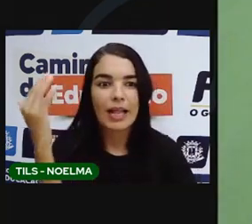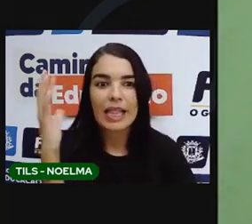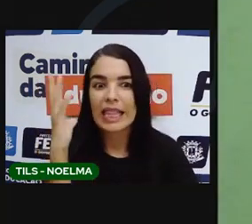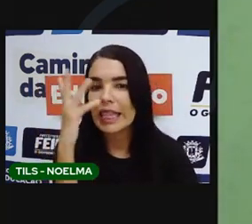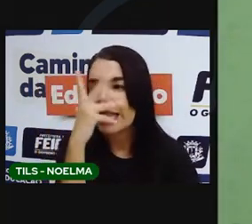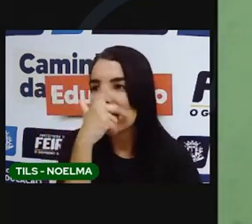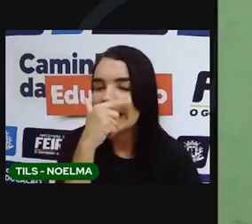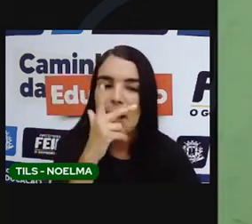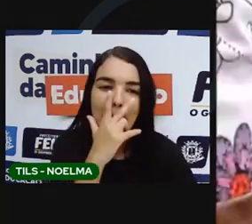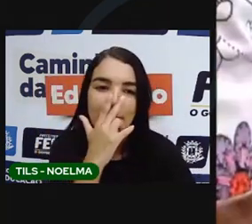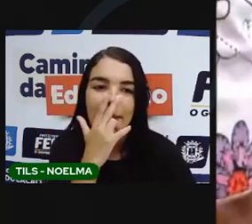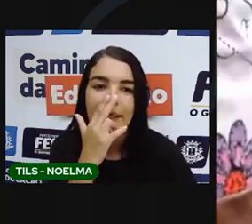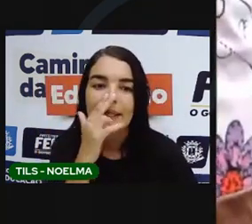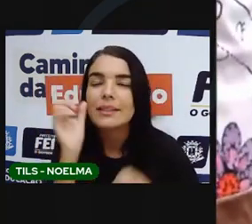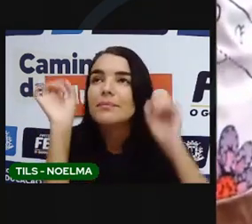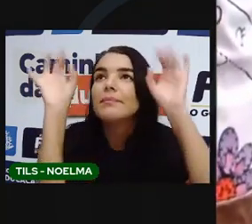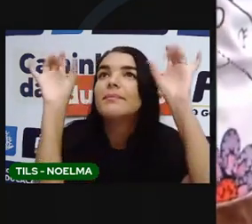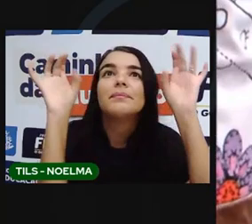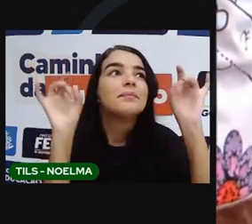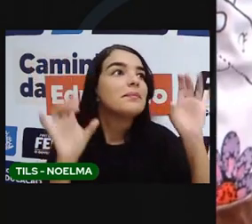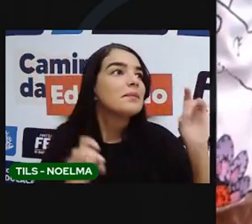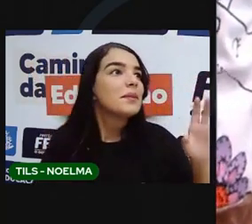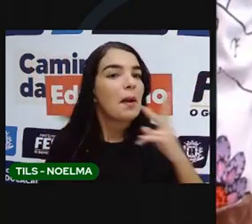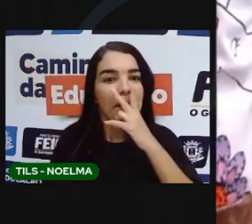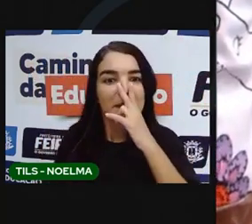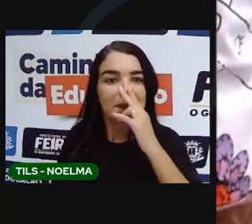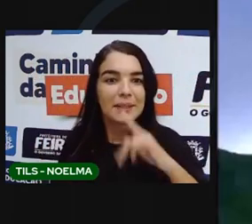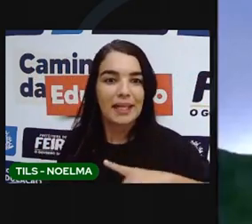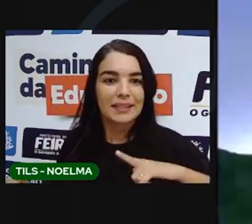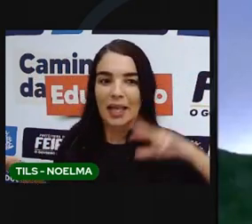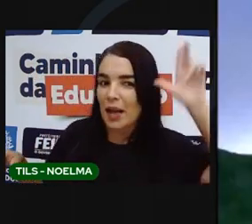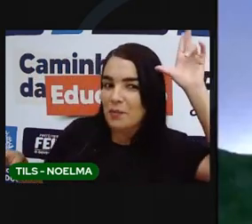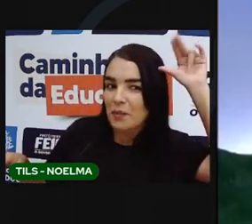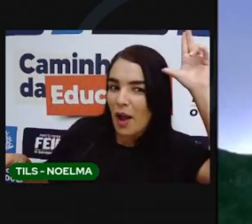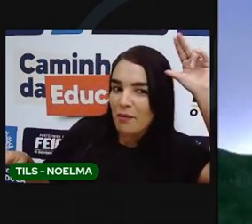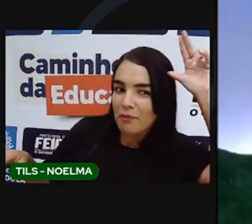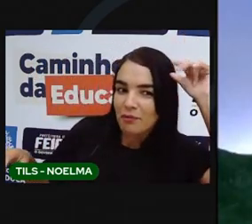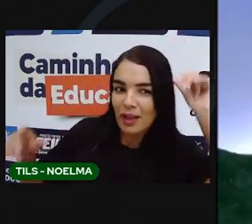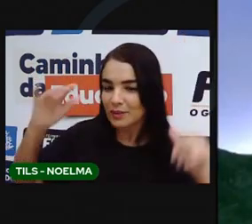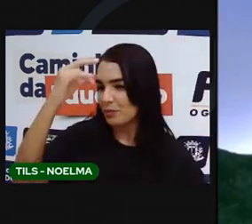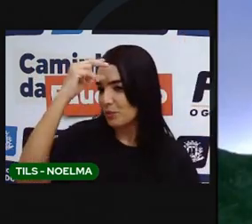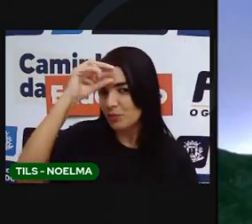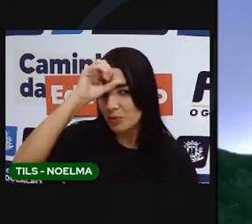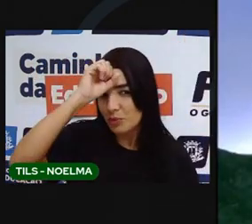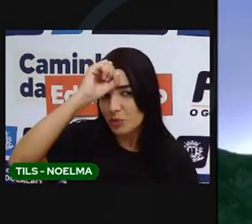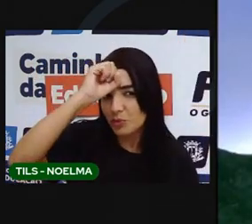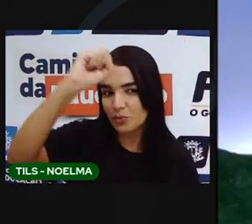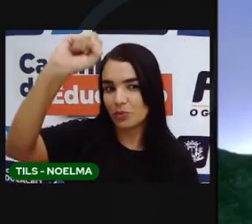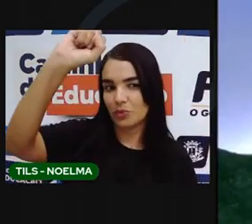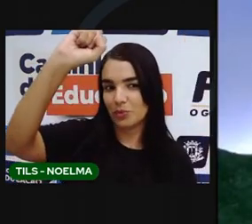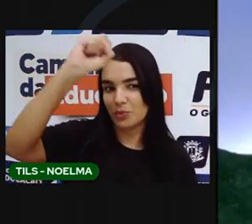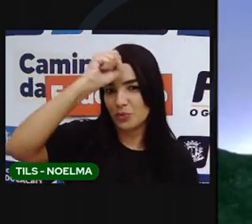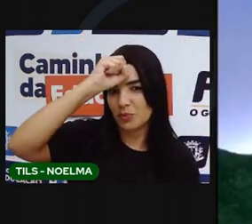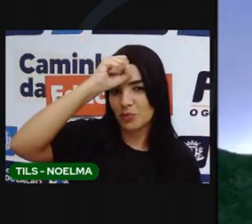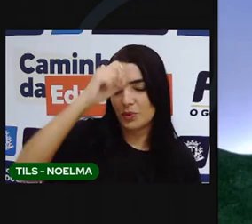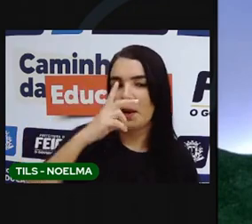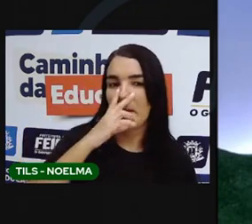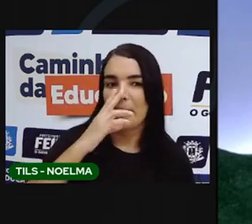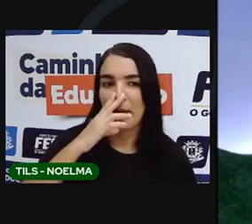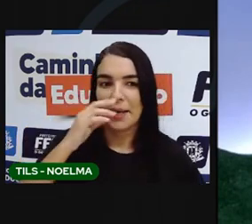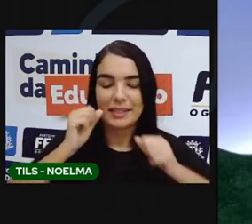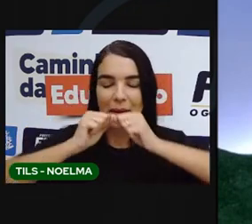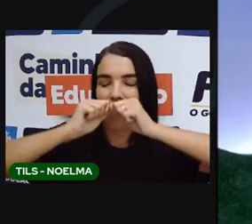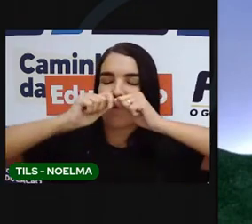Encantada de repente vai ter um unicórnio no meio não tem um passarinho no meio